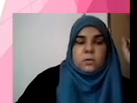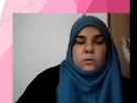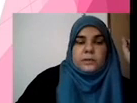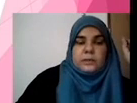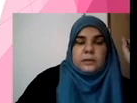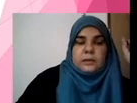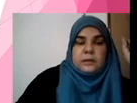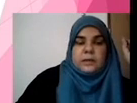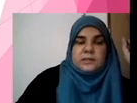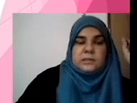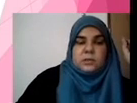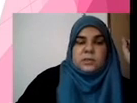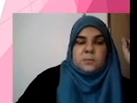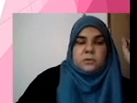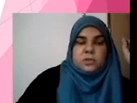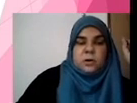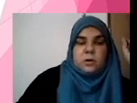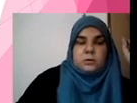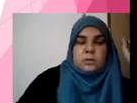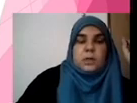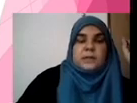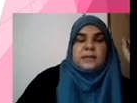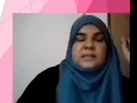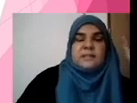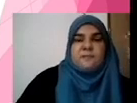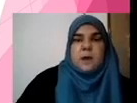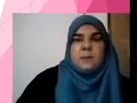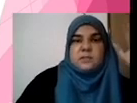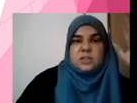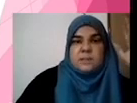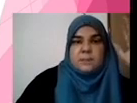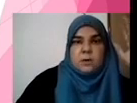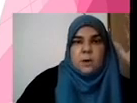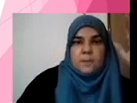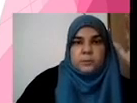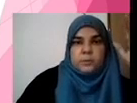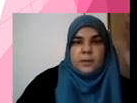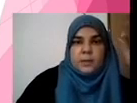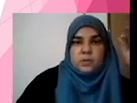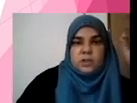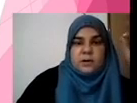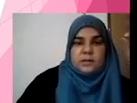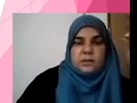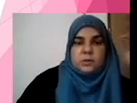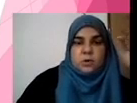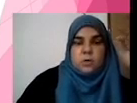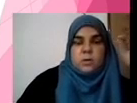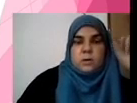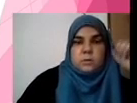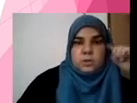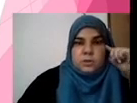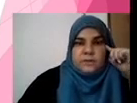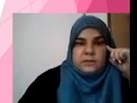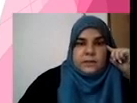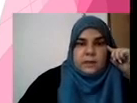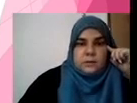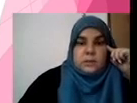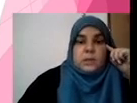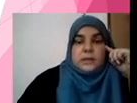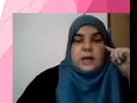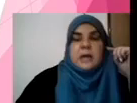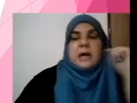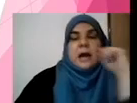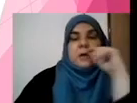vão unir esses dois pontos de encontro. Dessa forma, você já pegou o ponto médio e já traçou um ângulo de 90